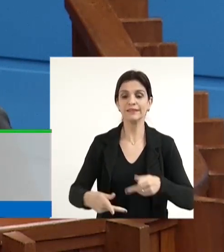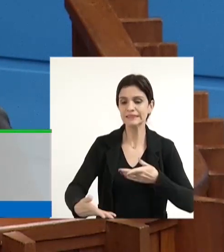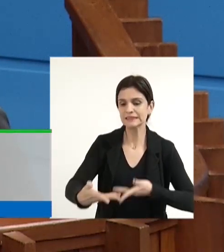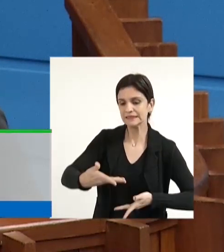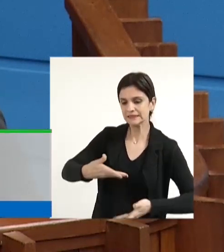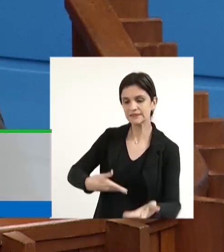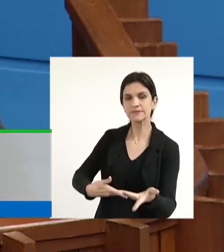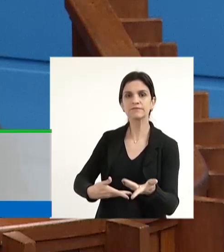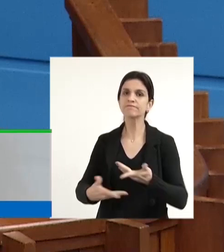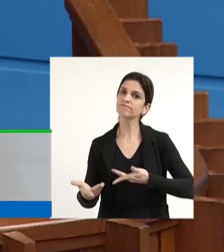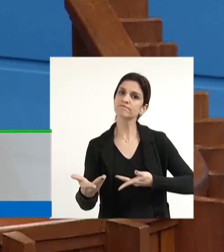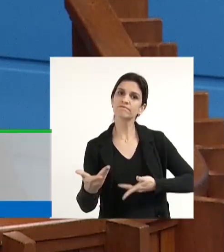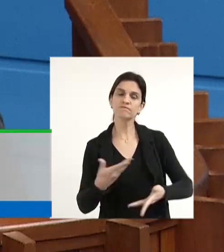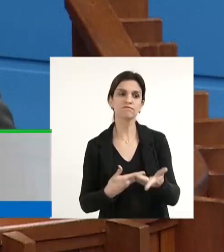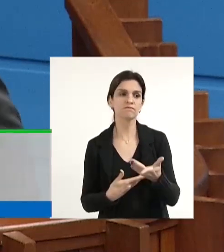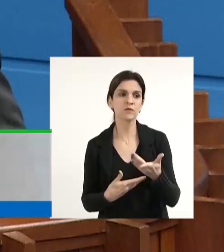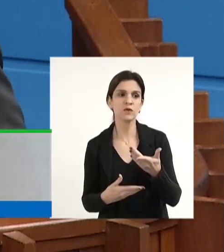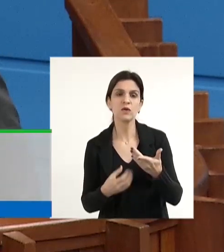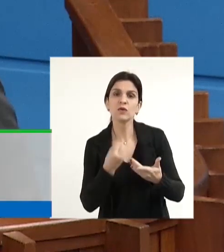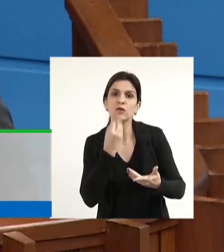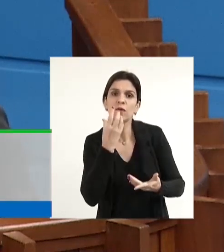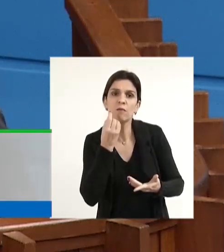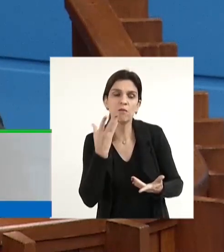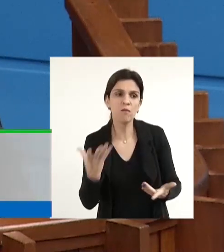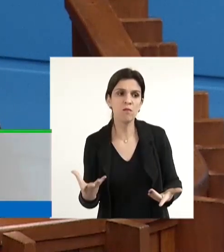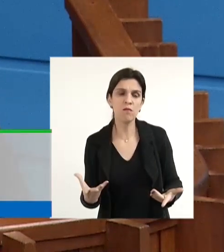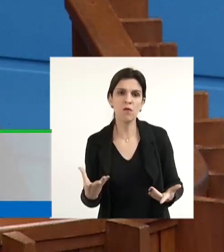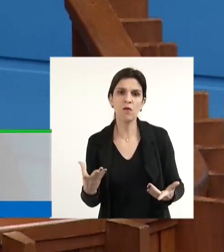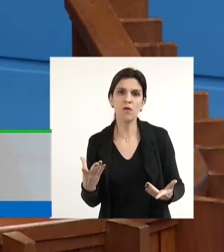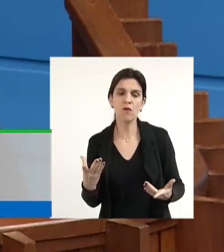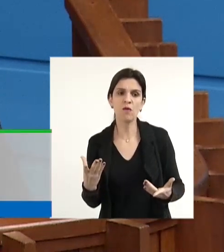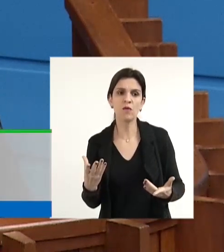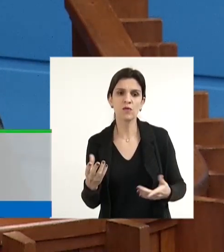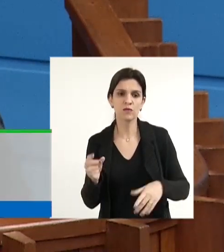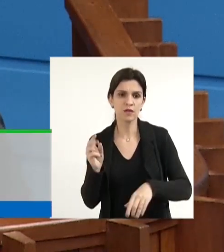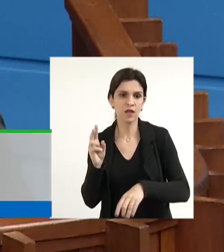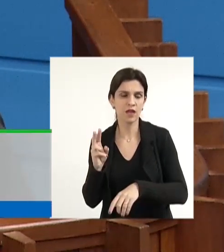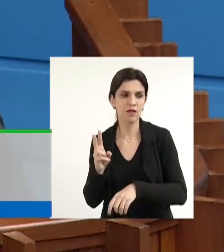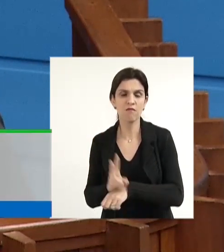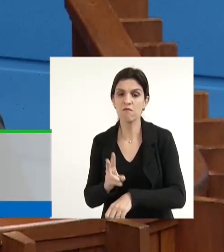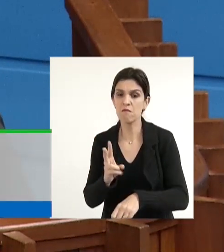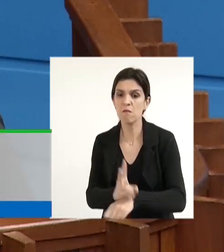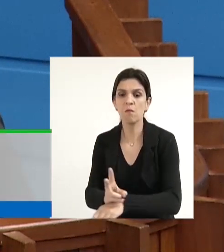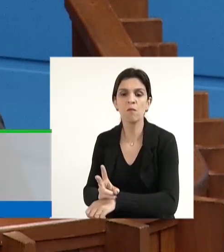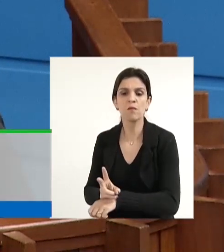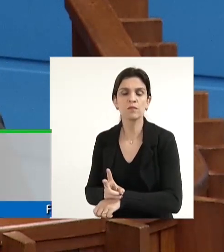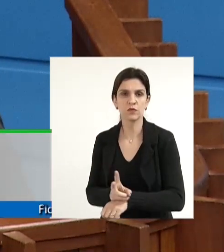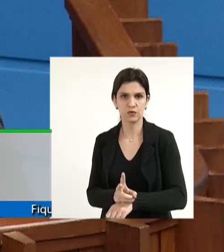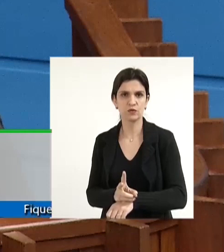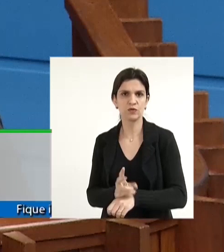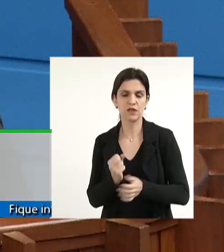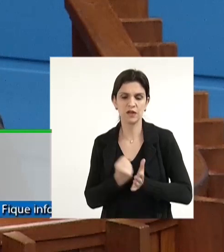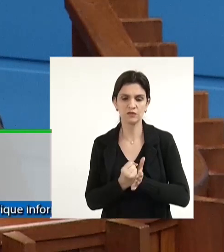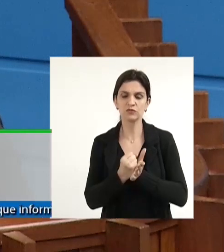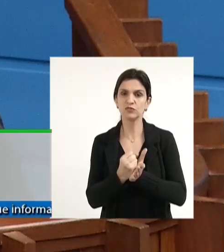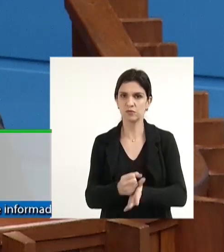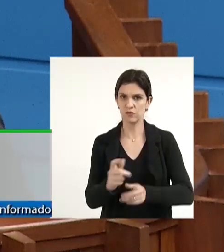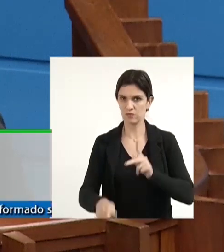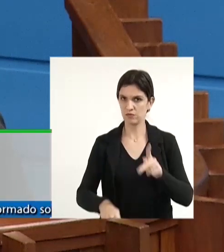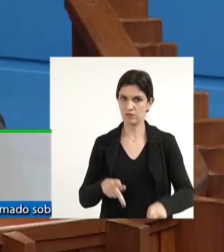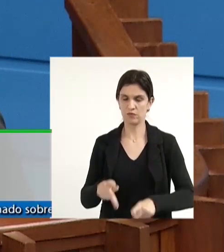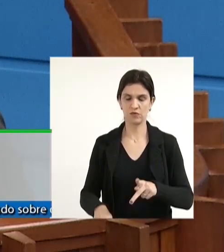troca daquilo que é benéfico à população em troca das posições que todos os parlamentares